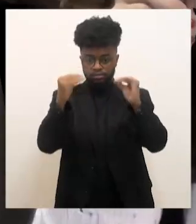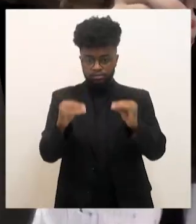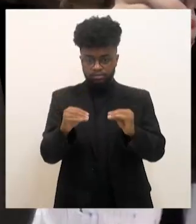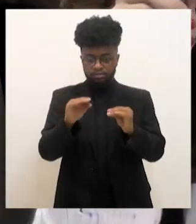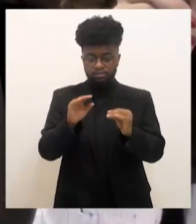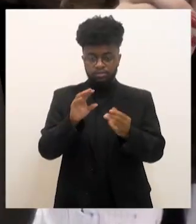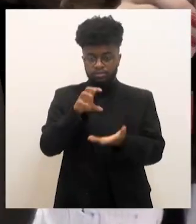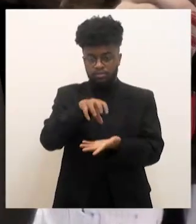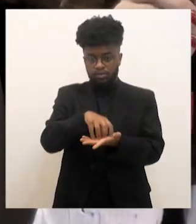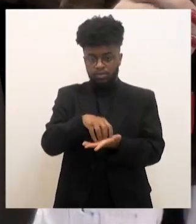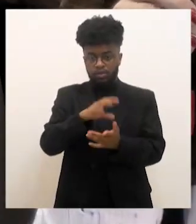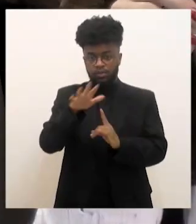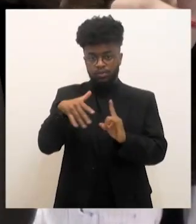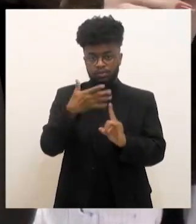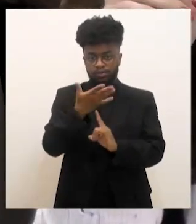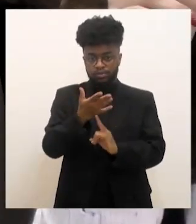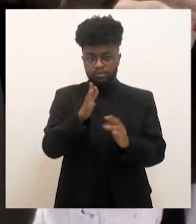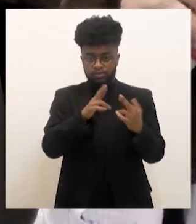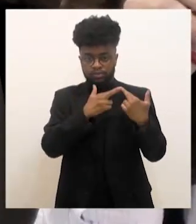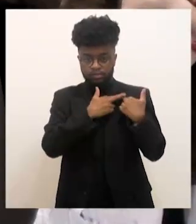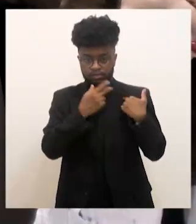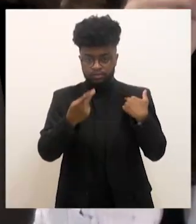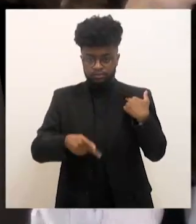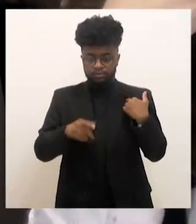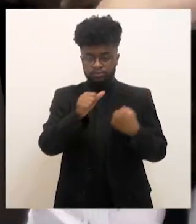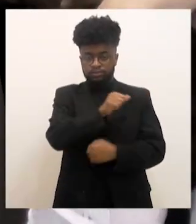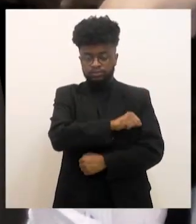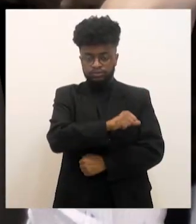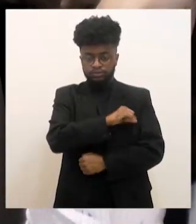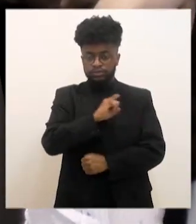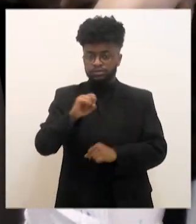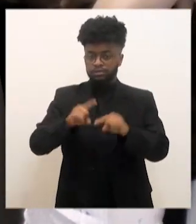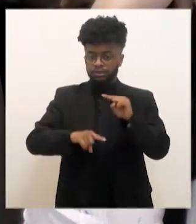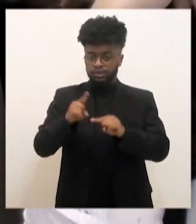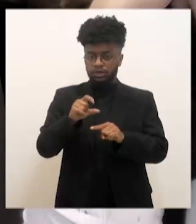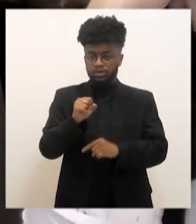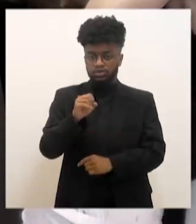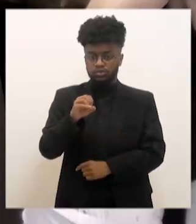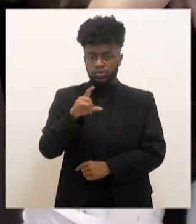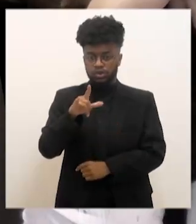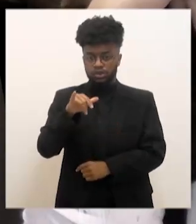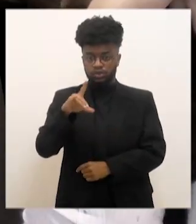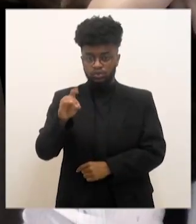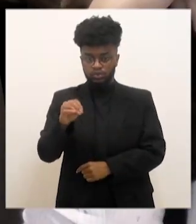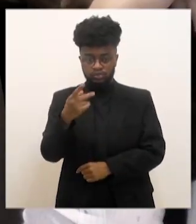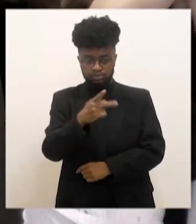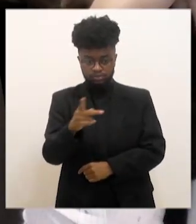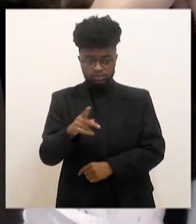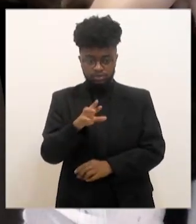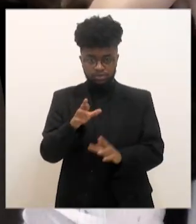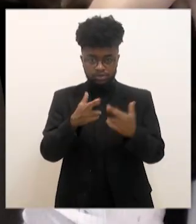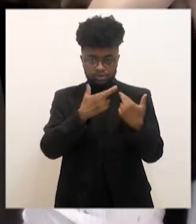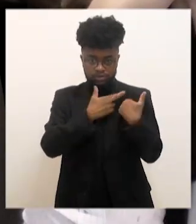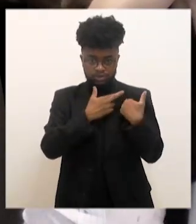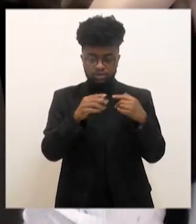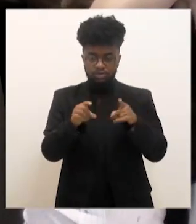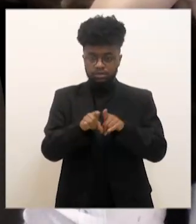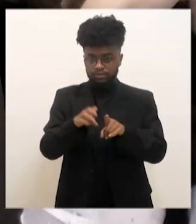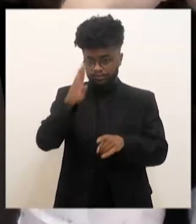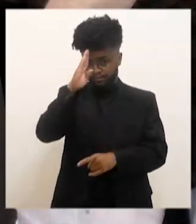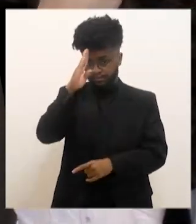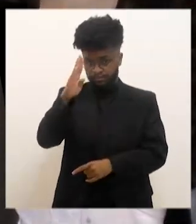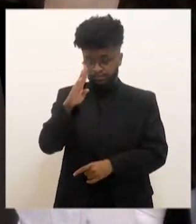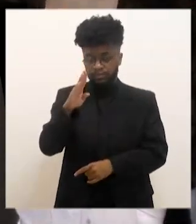ambiental competente do Estado do Rio de Janeiro, aos resíduos sólidos de sua responsabilidade, em especial